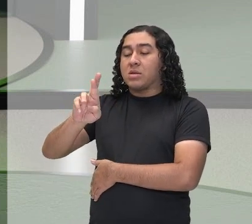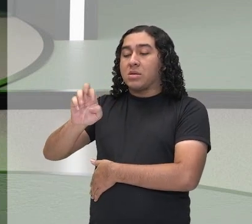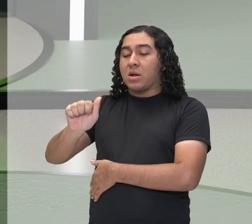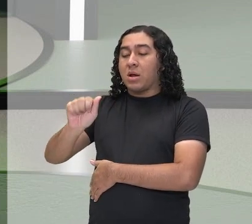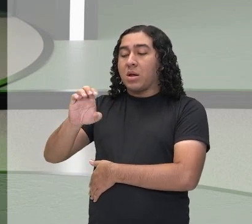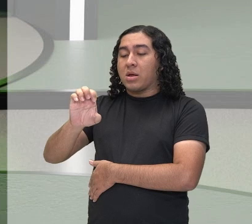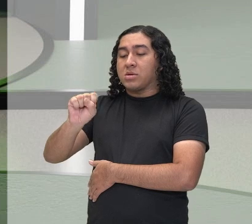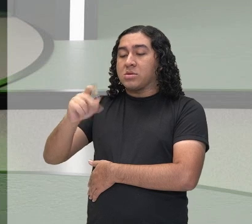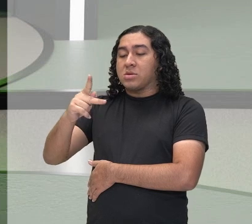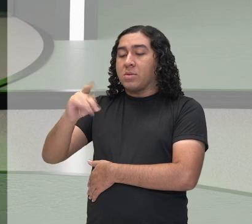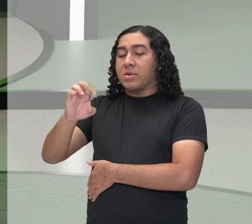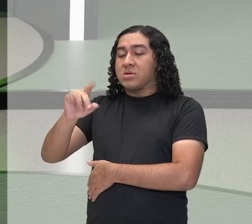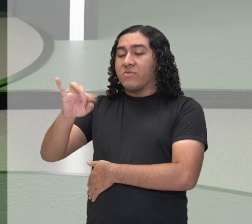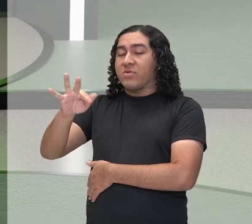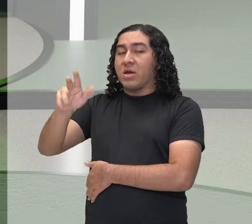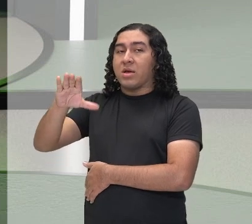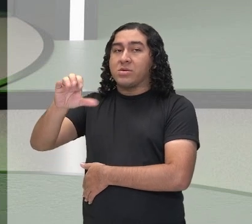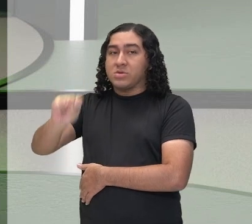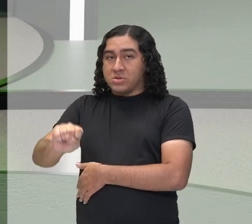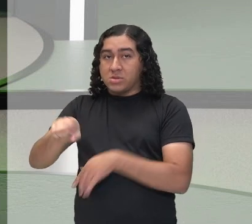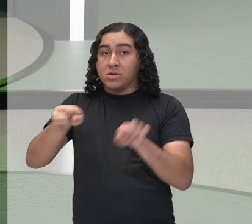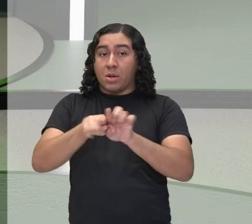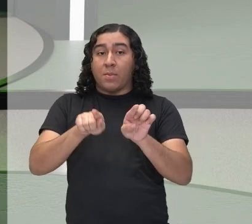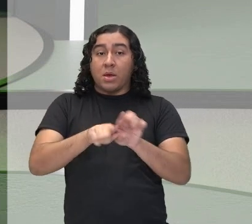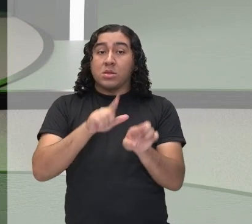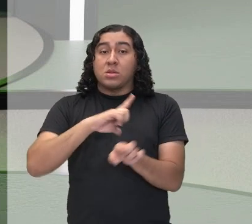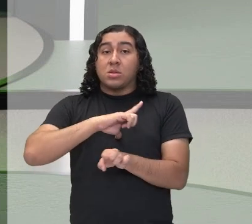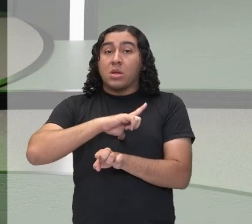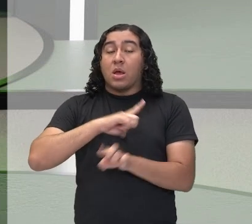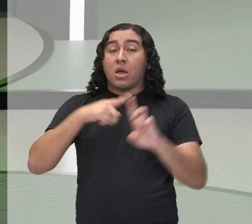intraespecíficas, né? E nós temos aí